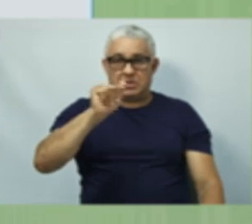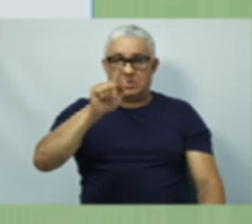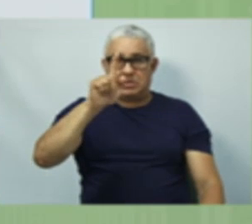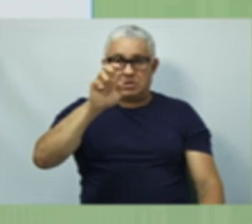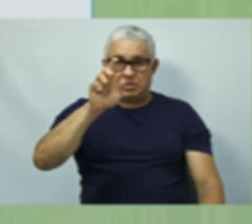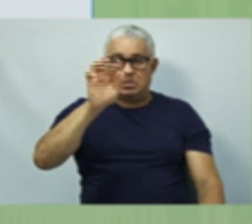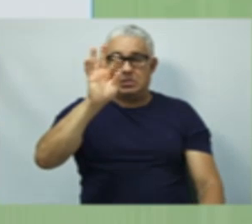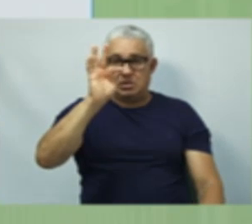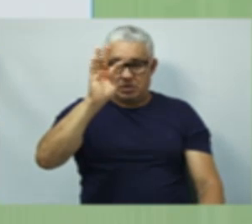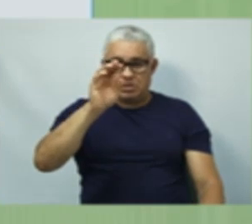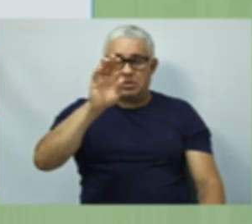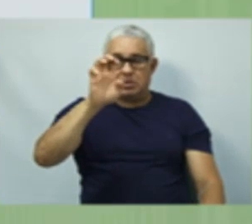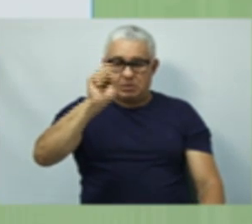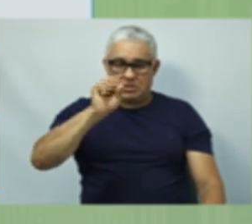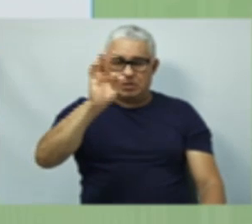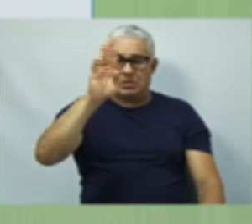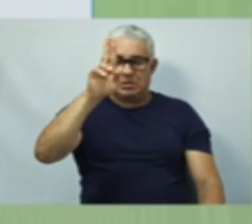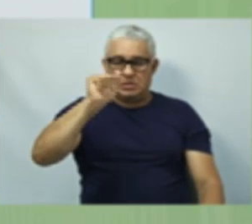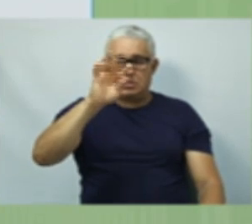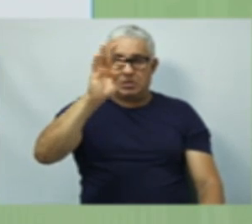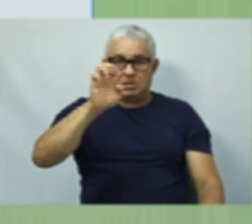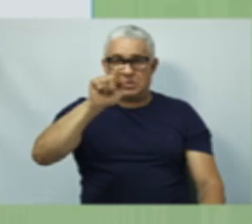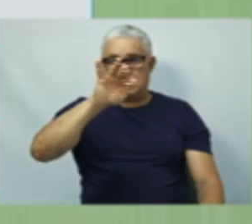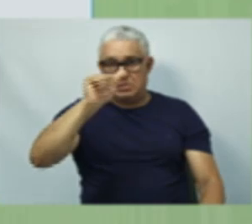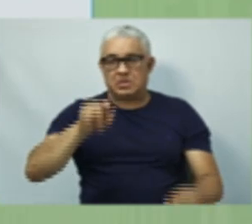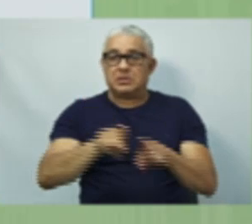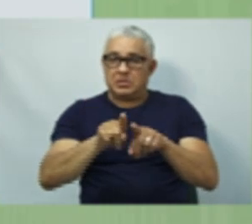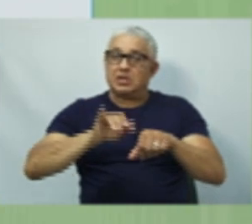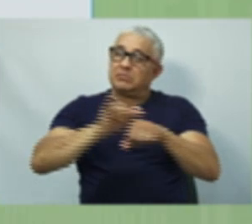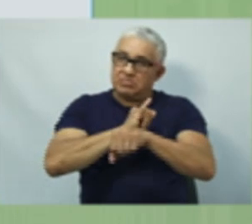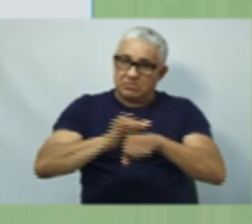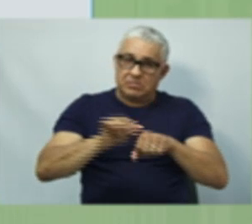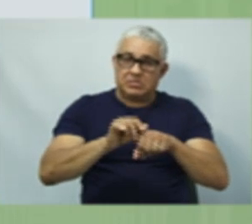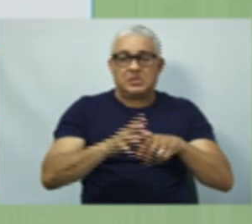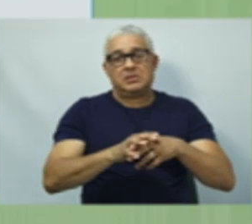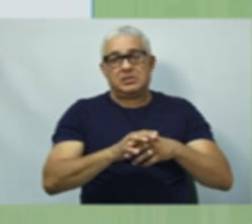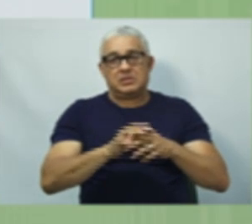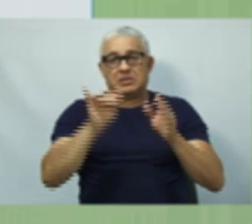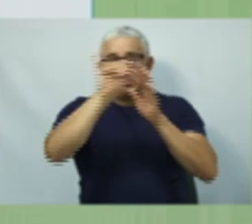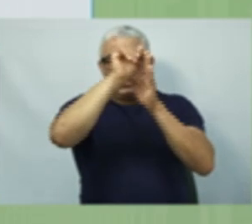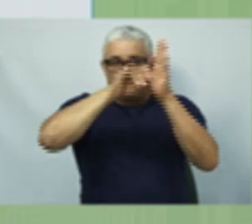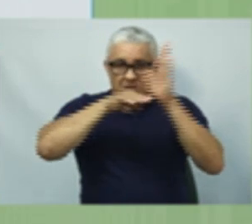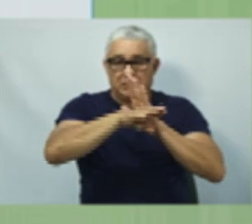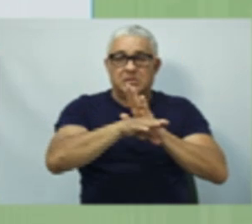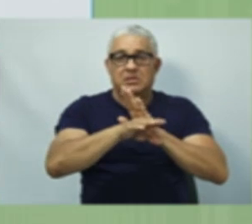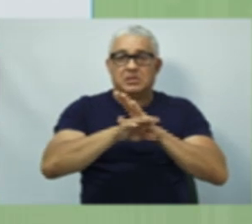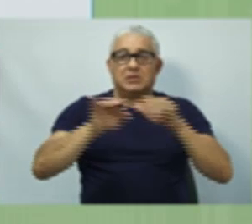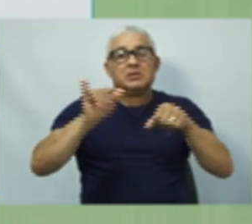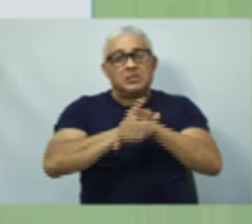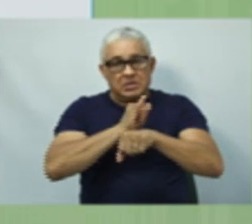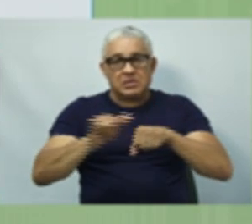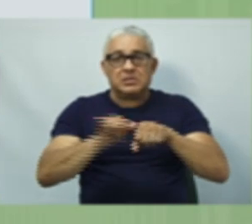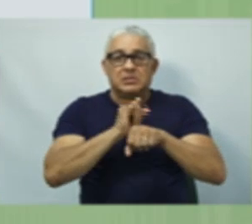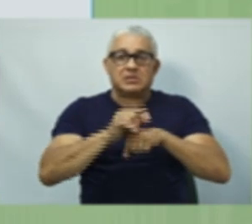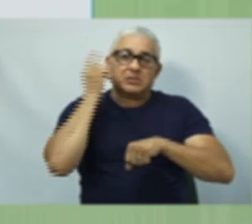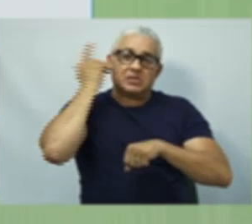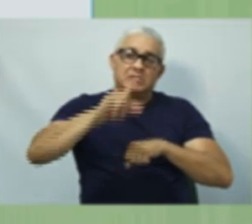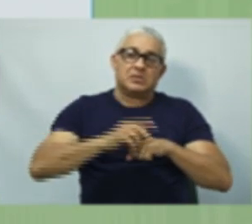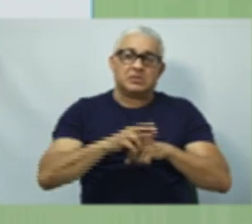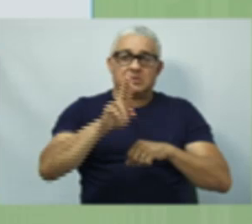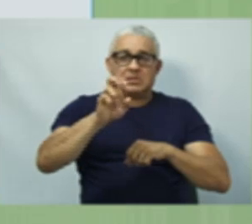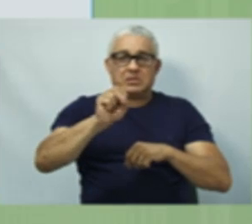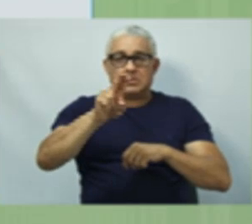para alcançar essa estratégia, busco implementar essa estratégia e também busco alcançar